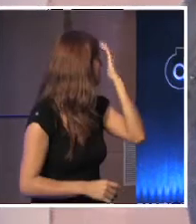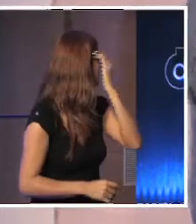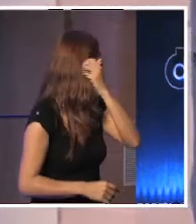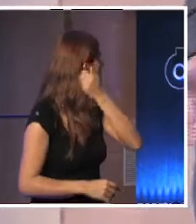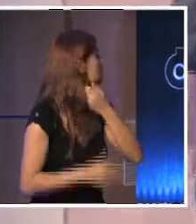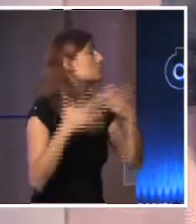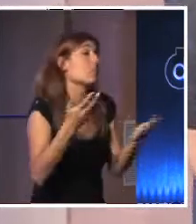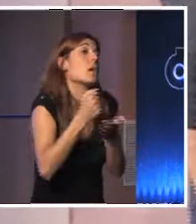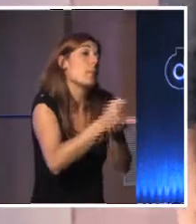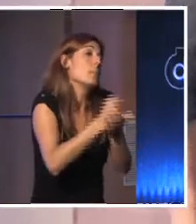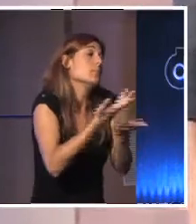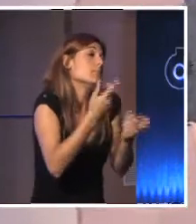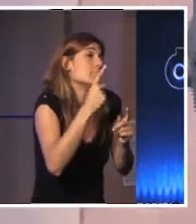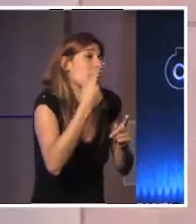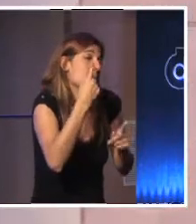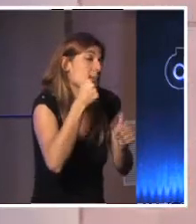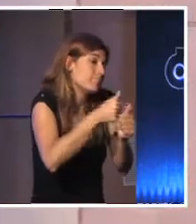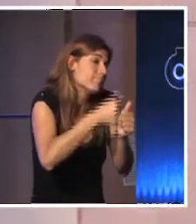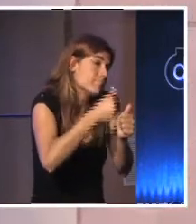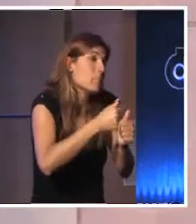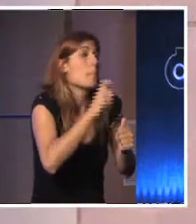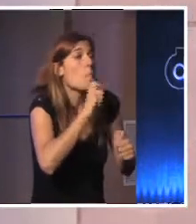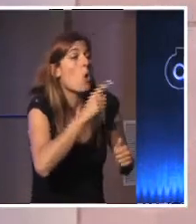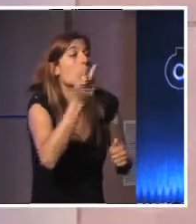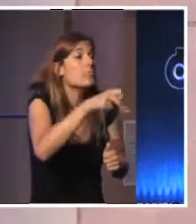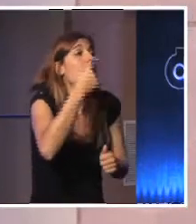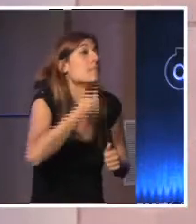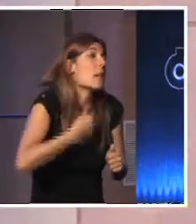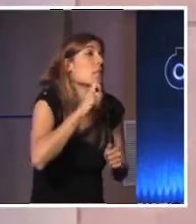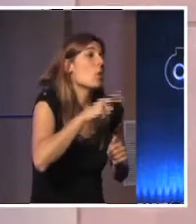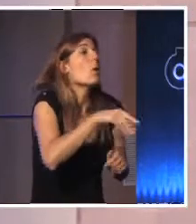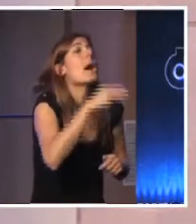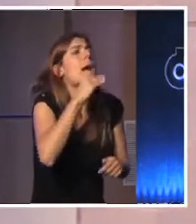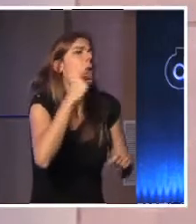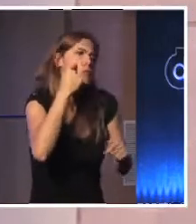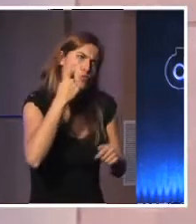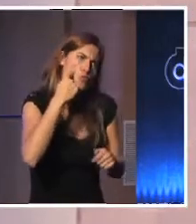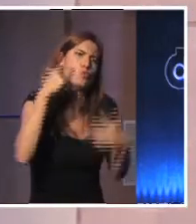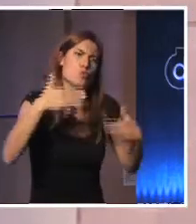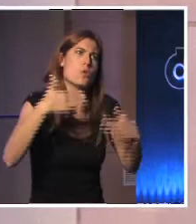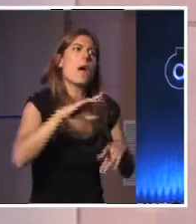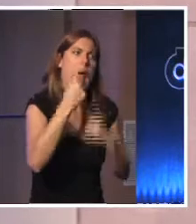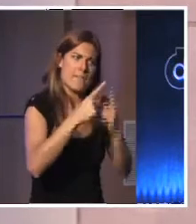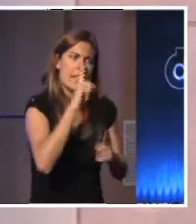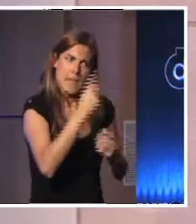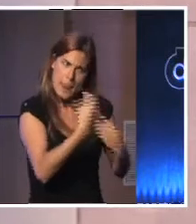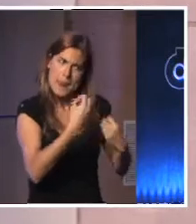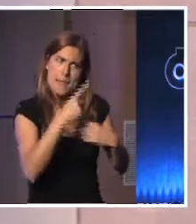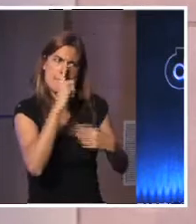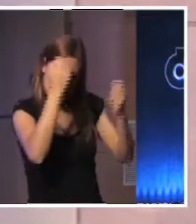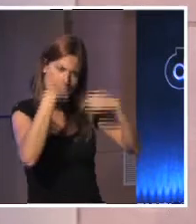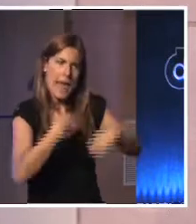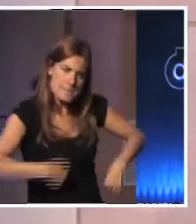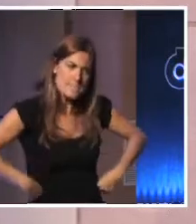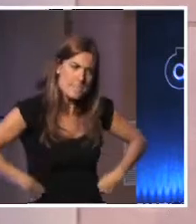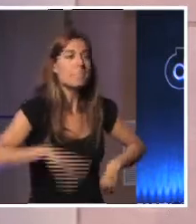E a supervisão durante toda a vida do cão. Pode haver pequenas falhas. Os cães são espertos e começam a enganar-nos.